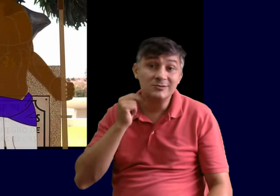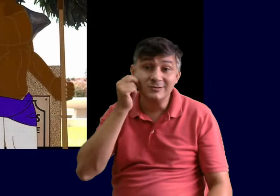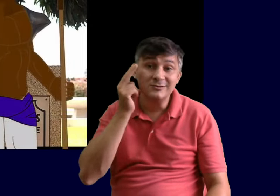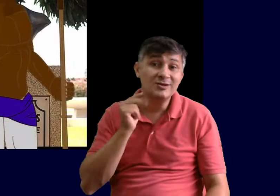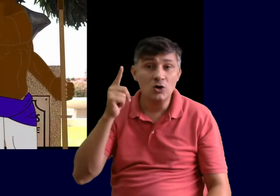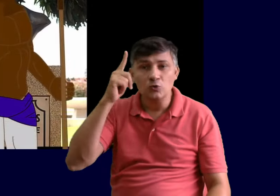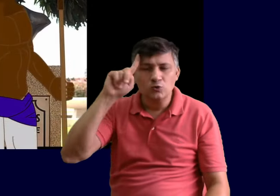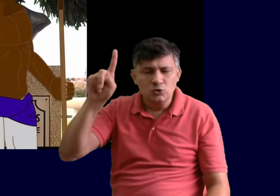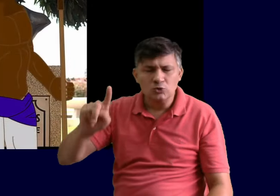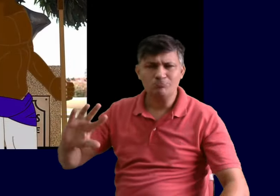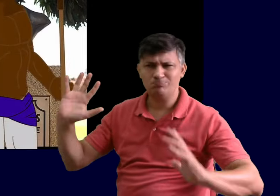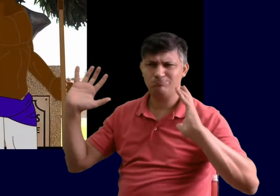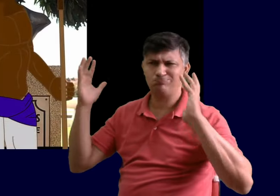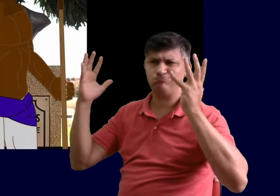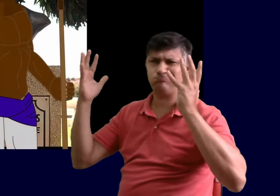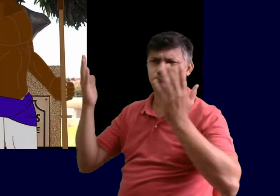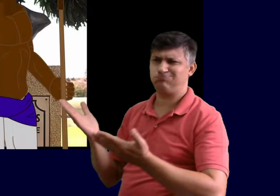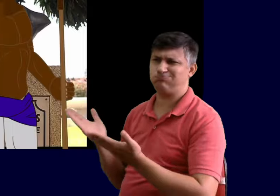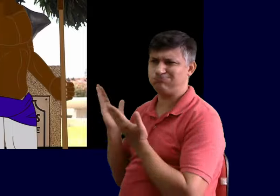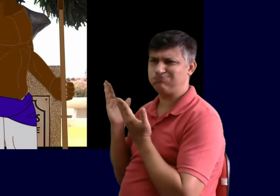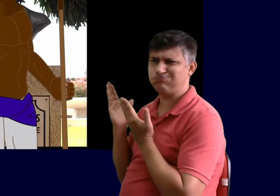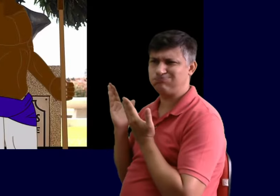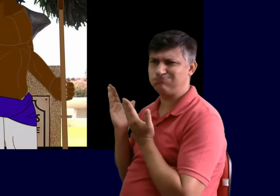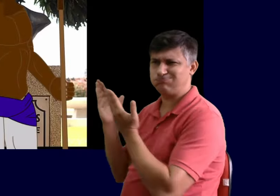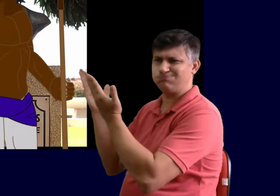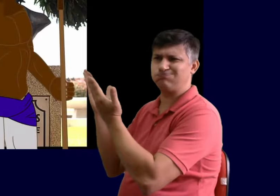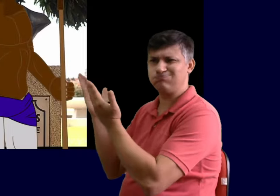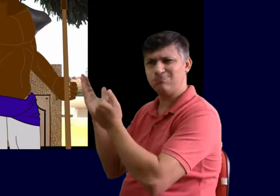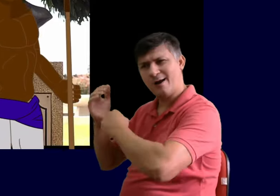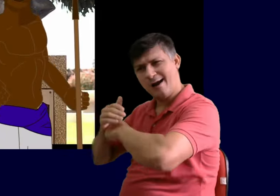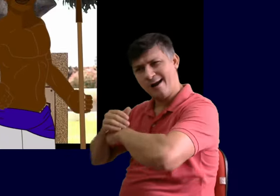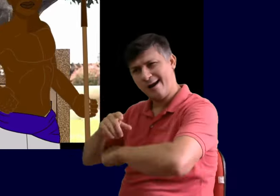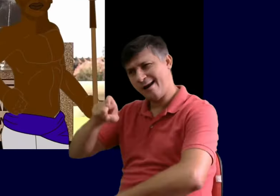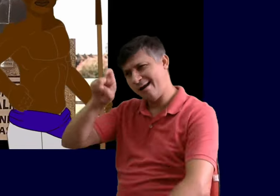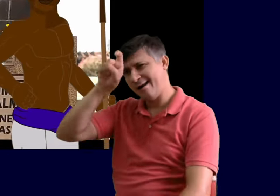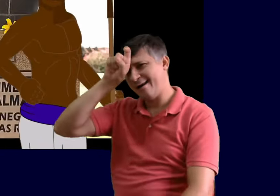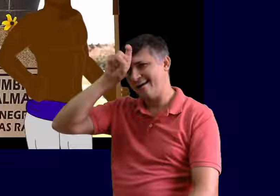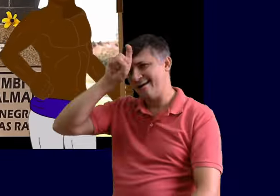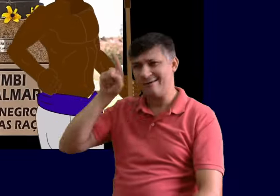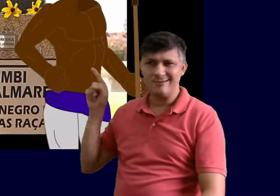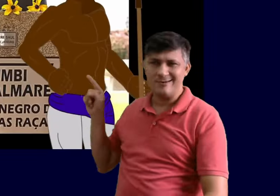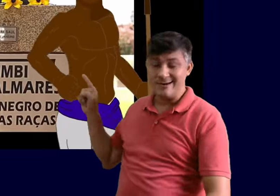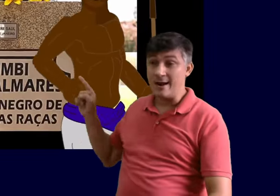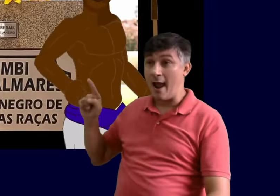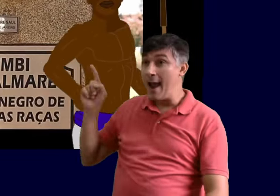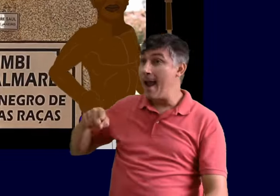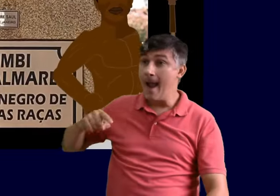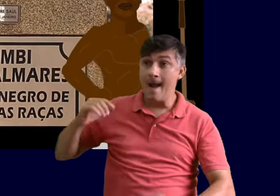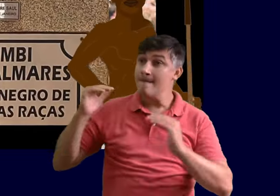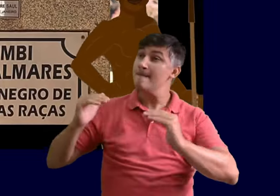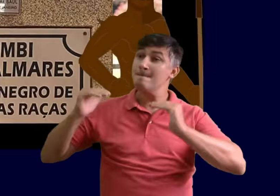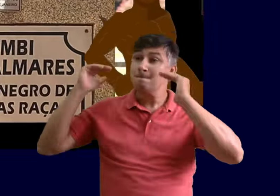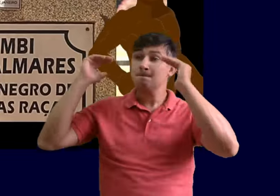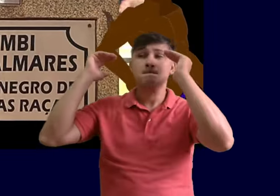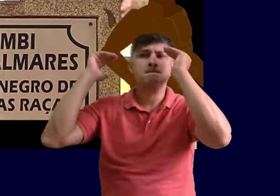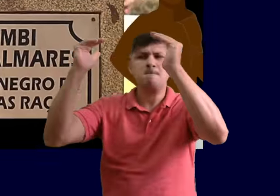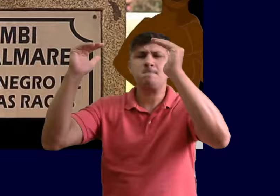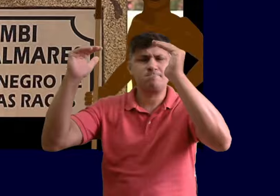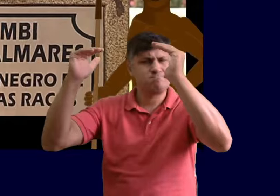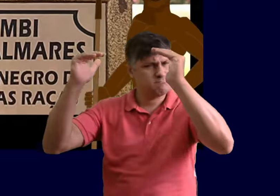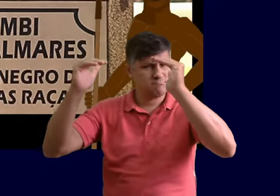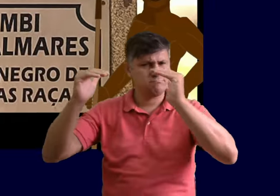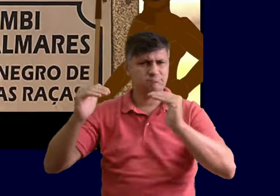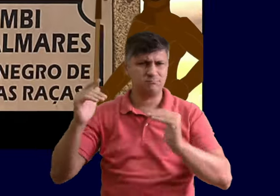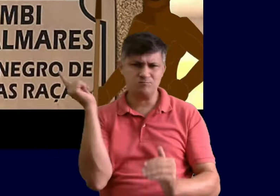data a ser celebrada também a memória de Zumbi dos Palmares, que é tido como um herói e que não pode ser